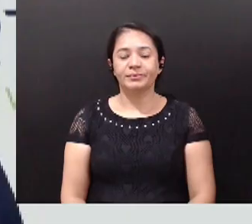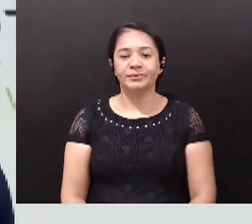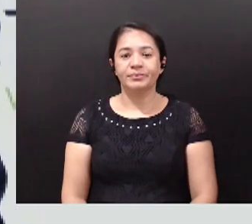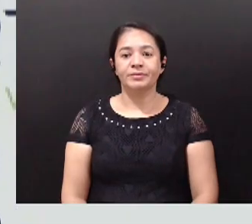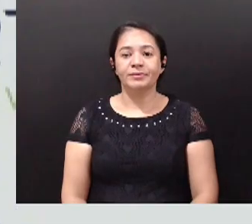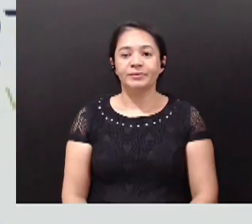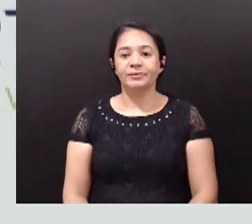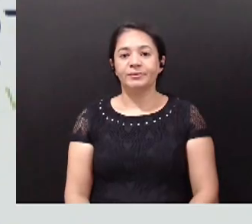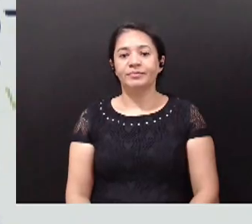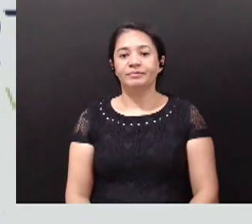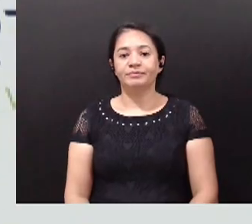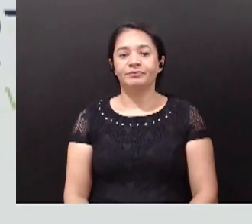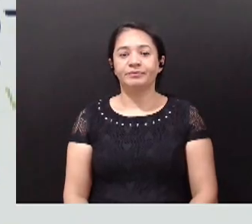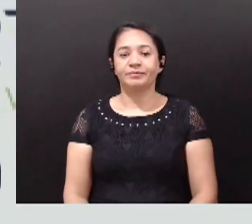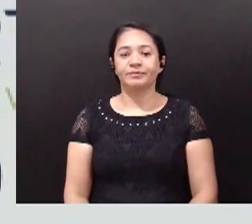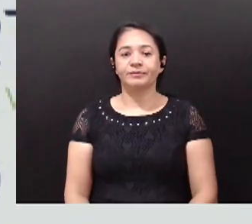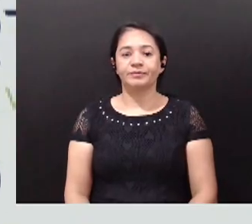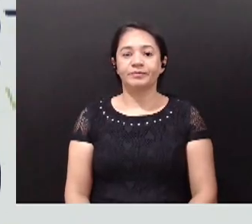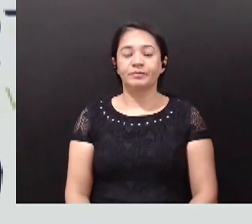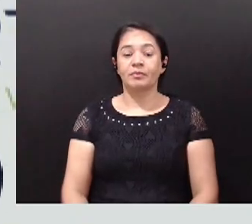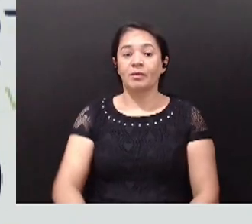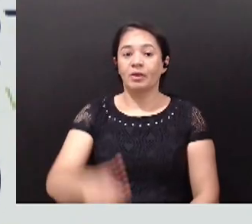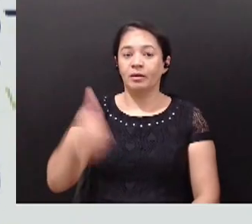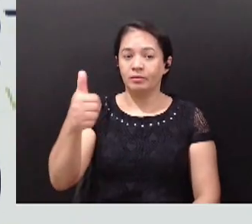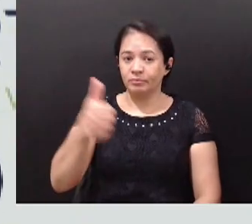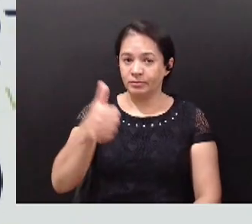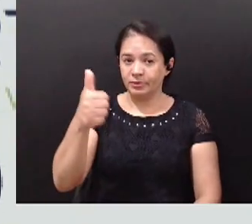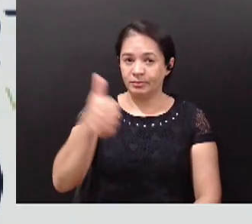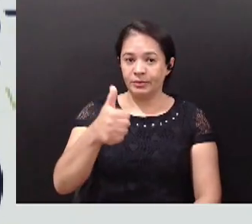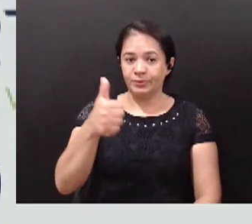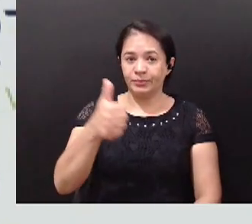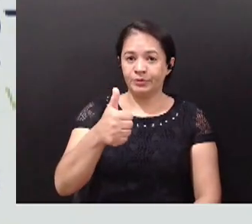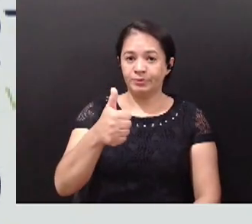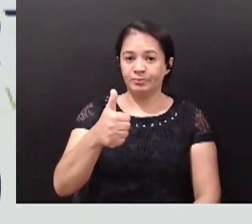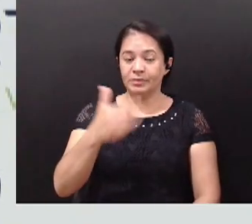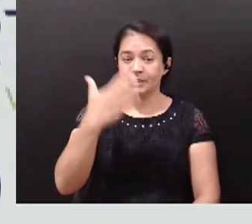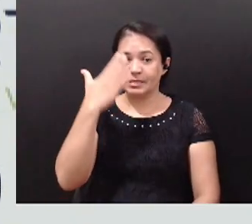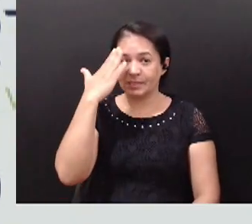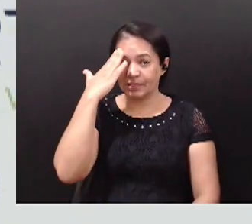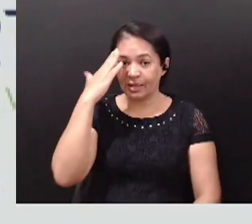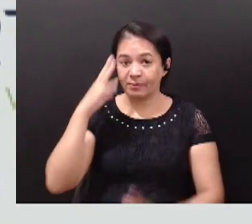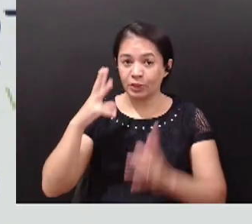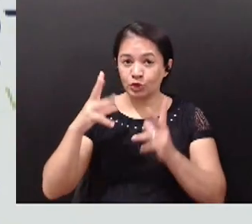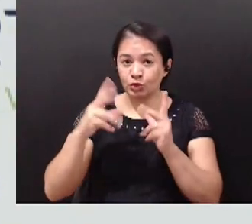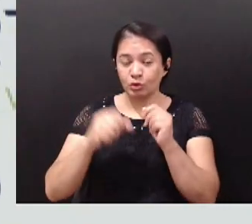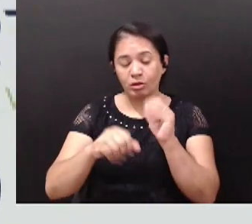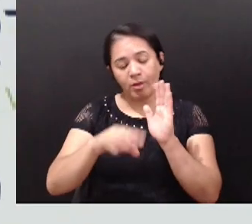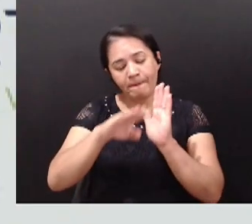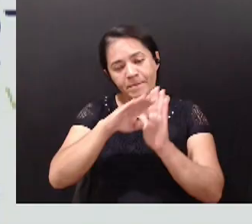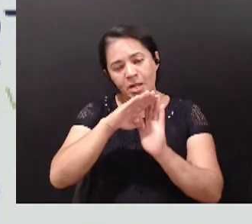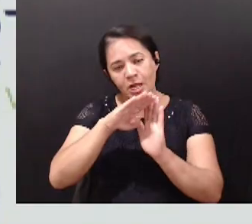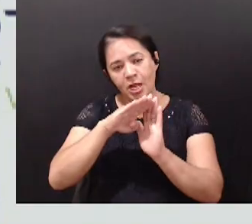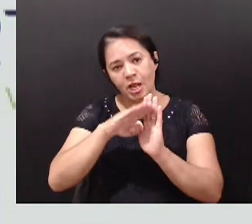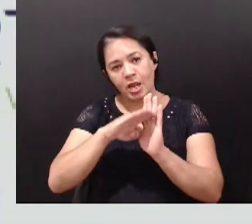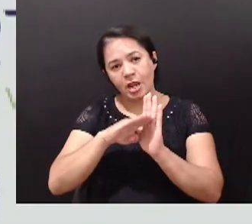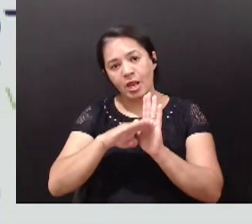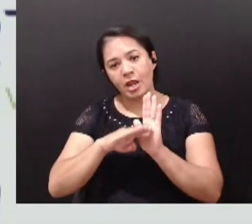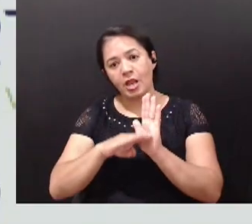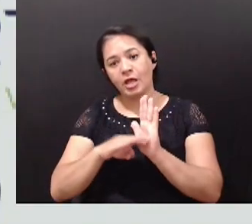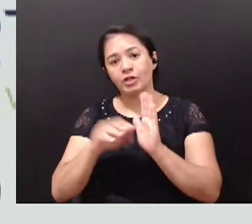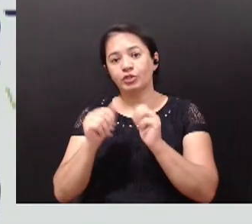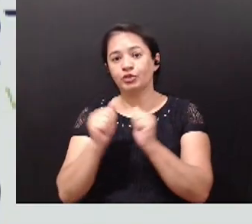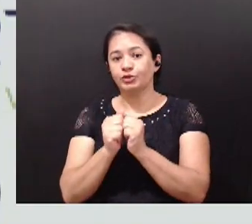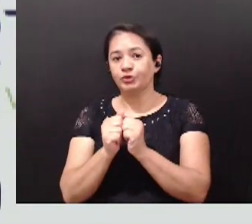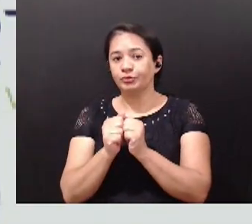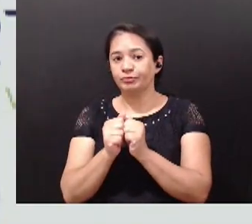Então, em primeiro lugar, saiba todas as cláusulas do seu contrato para com a operadora.